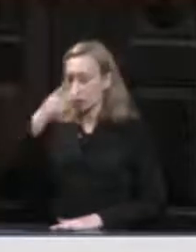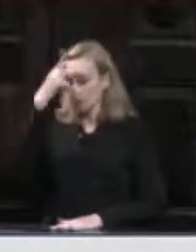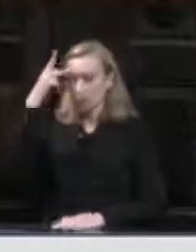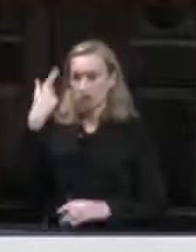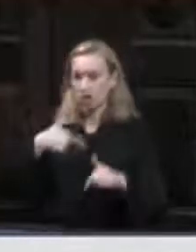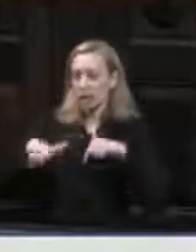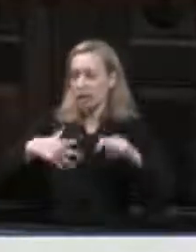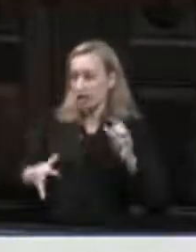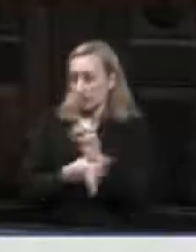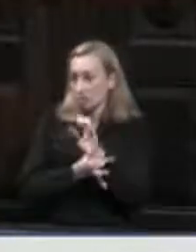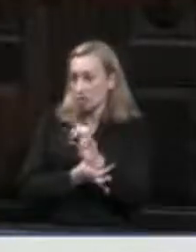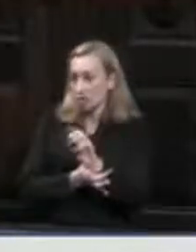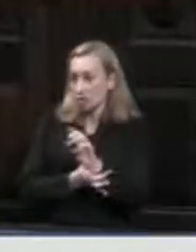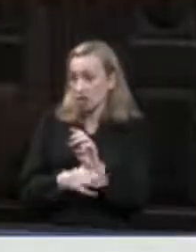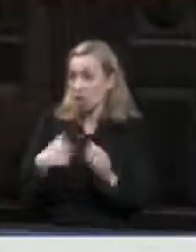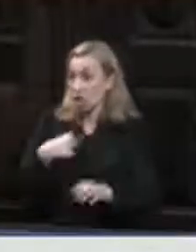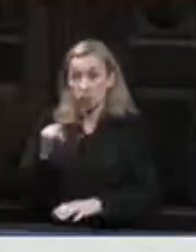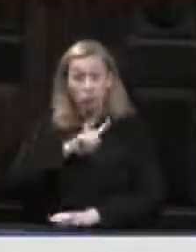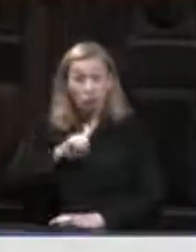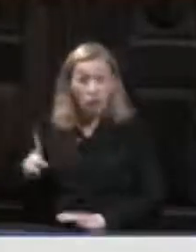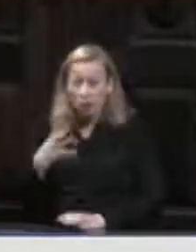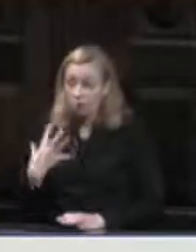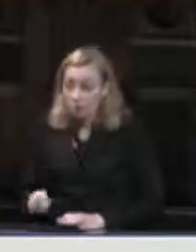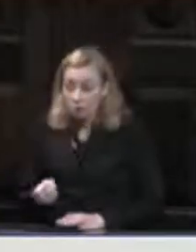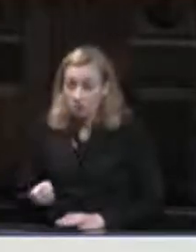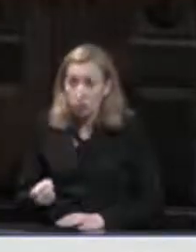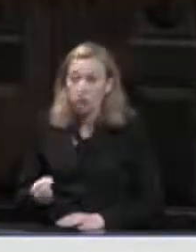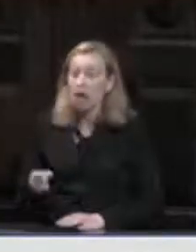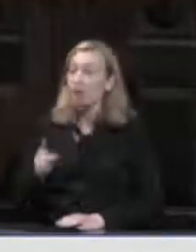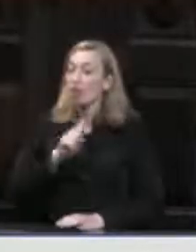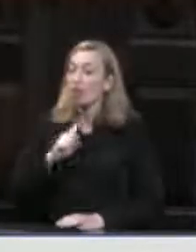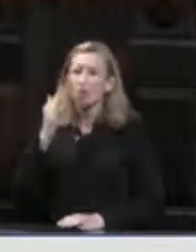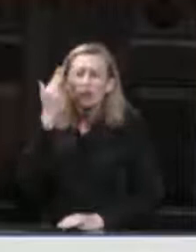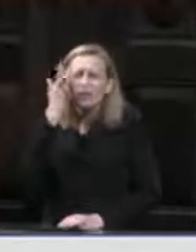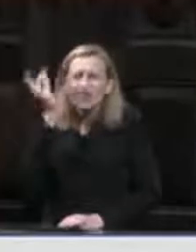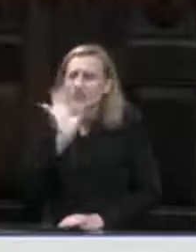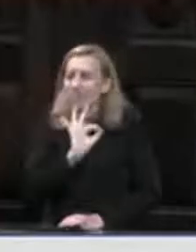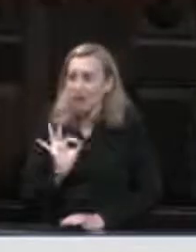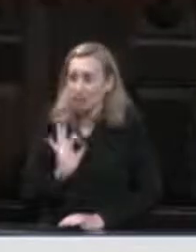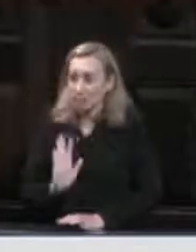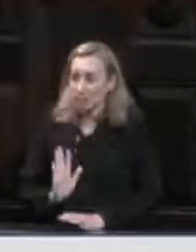defendo. Não entendo.